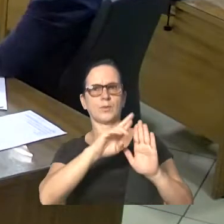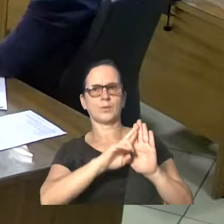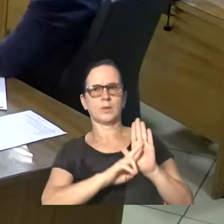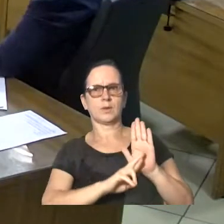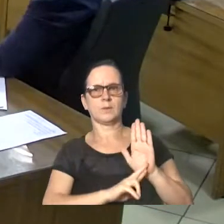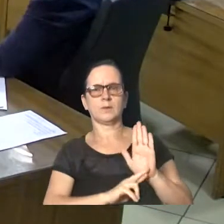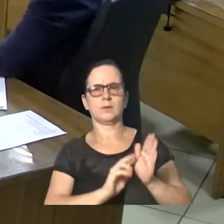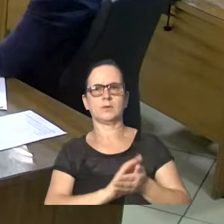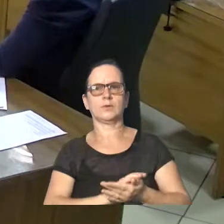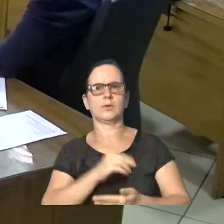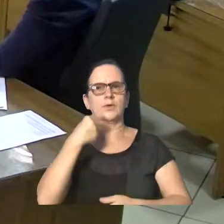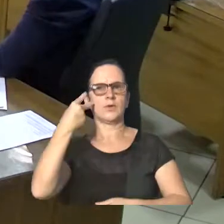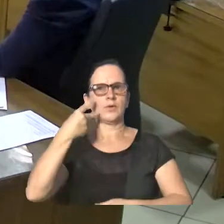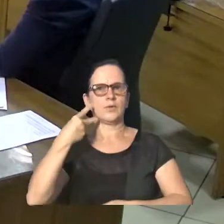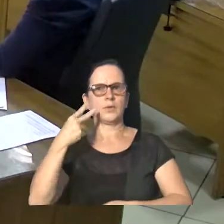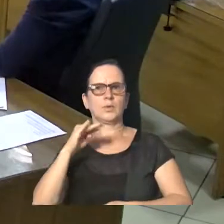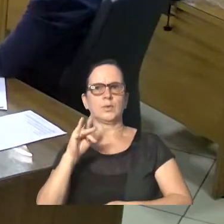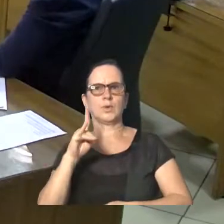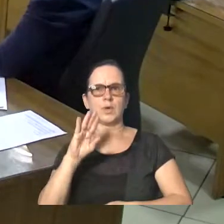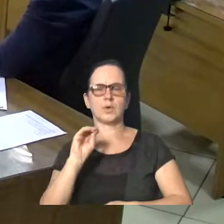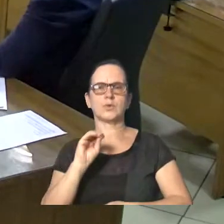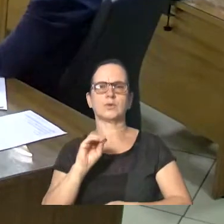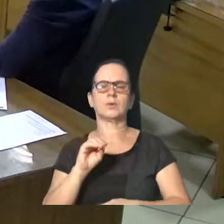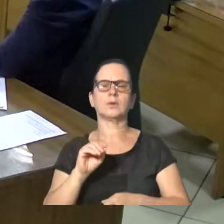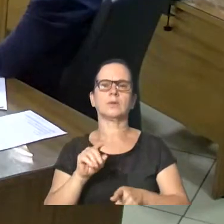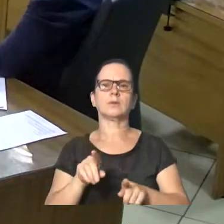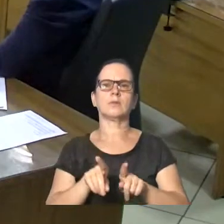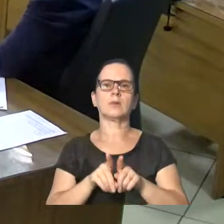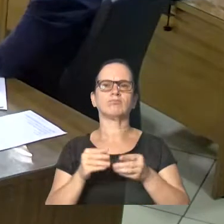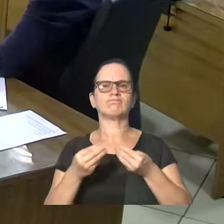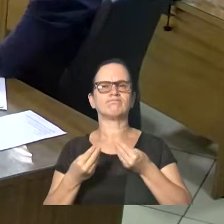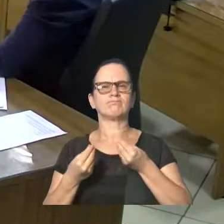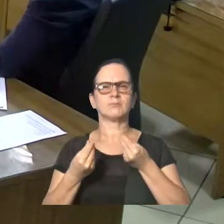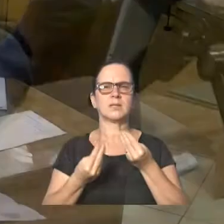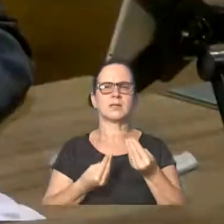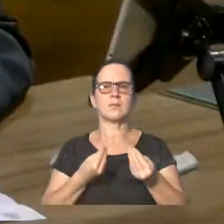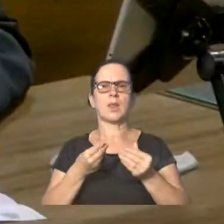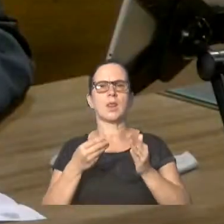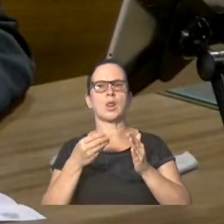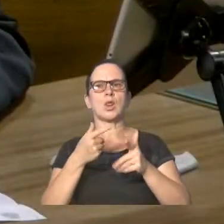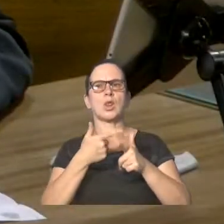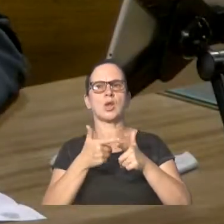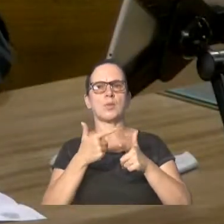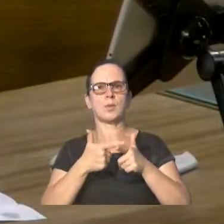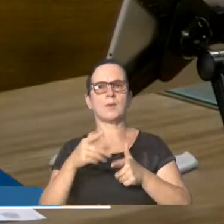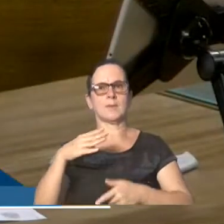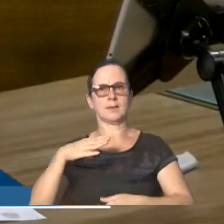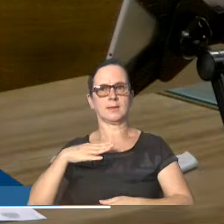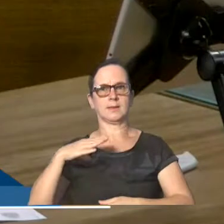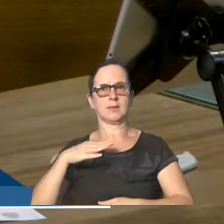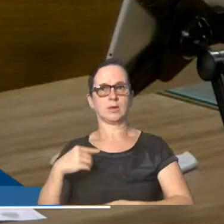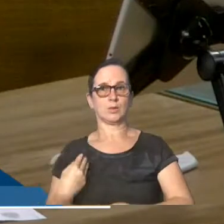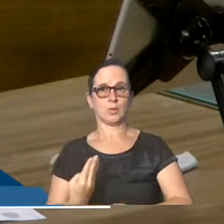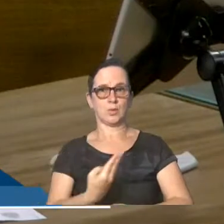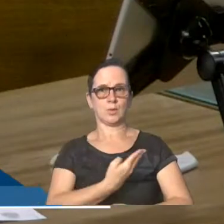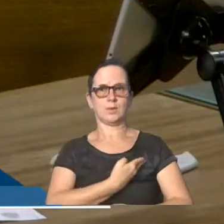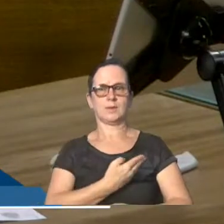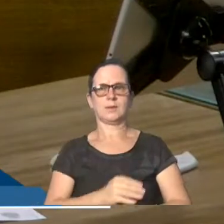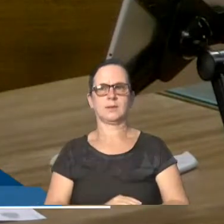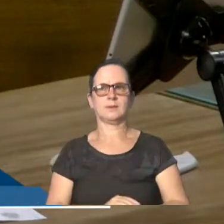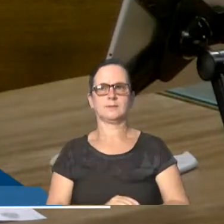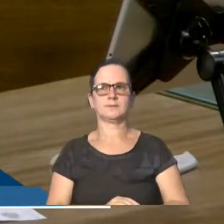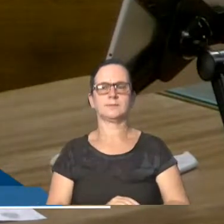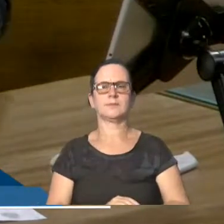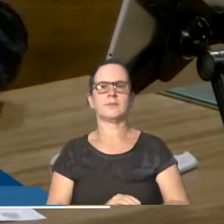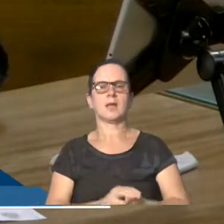requerimento do vereador Tinho, até mesmo pela sensibilidade de enxergar o problema da nossa cidade, né? E falar de água